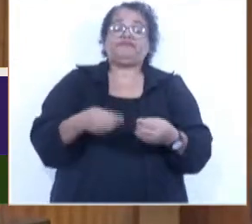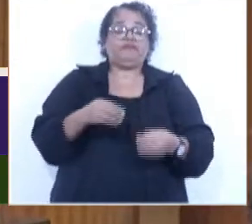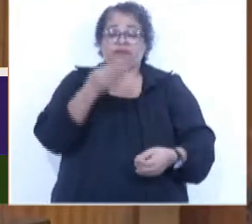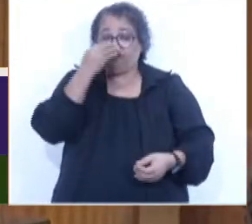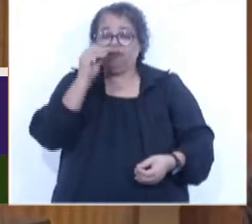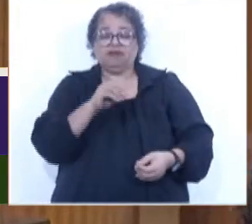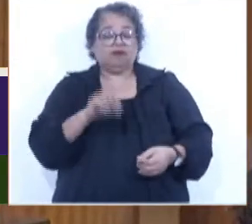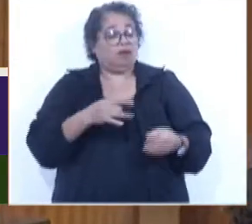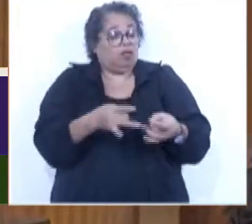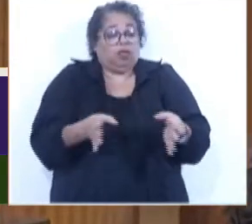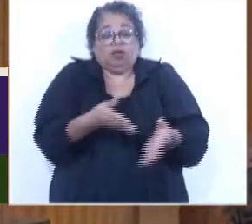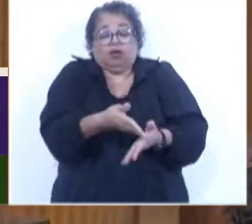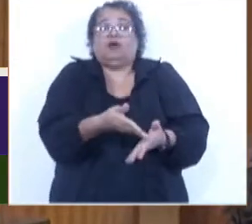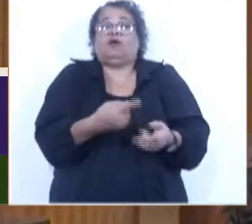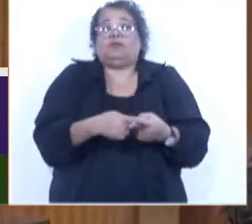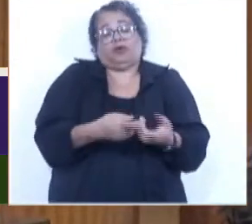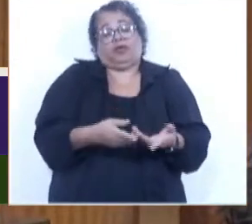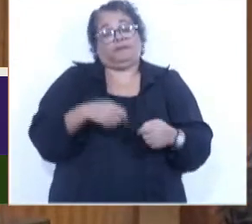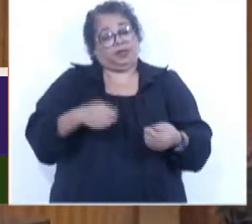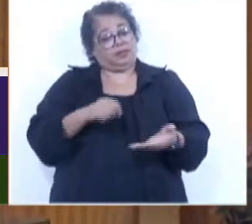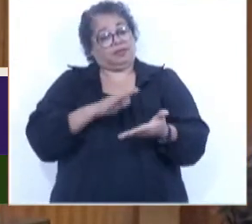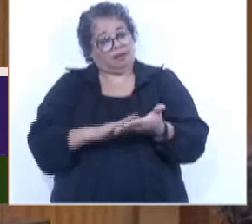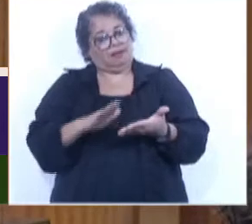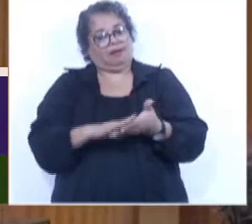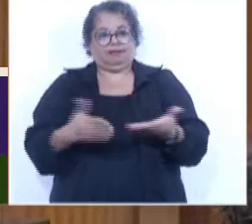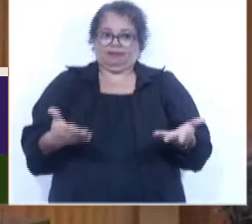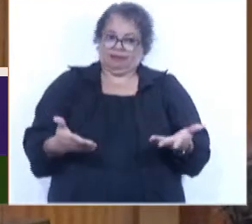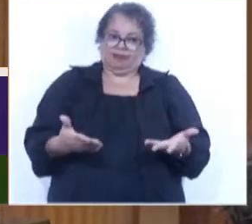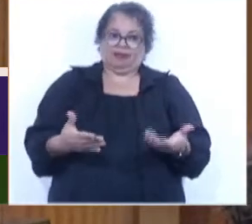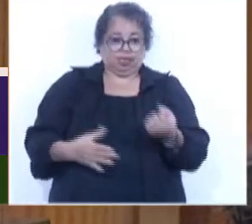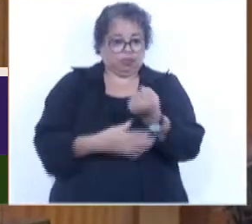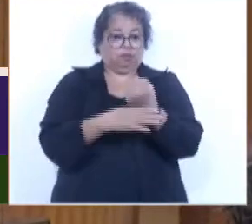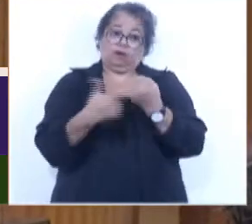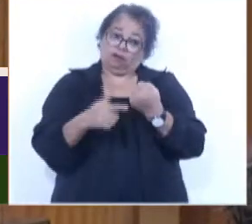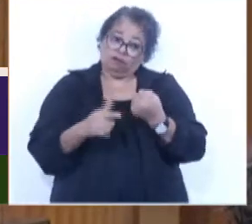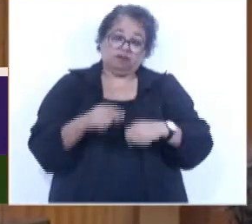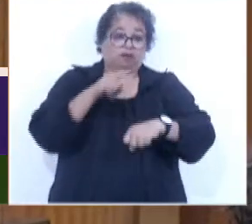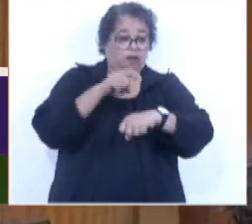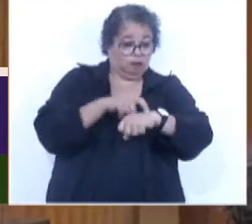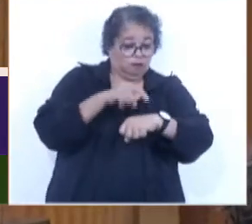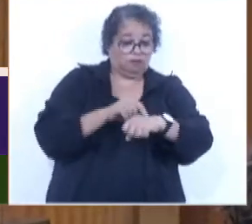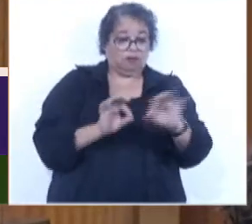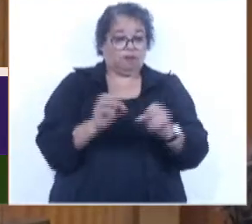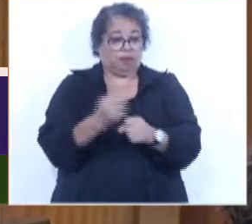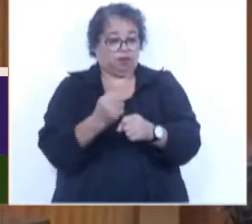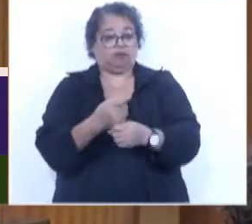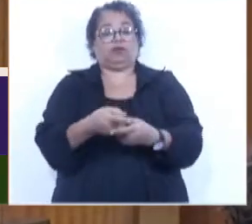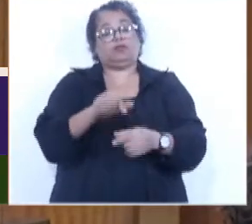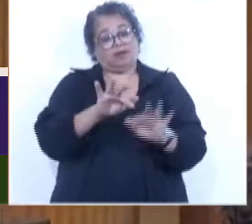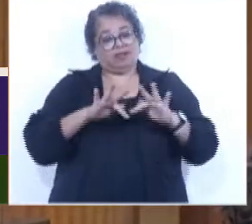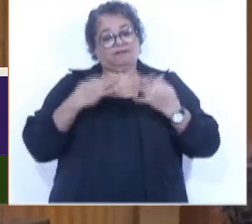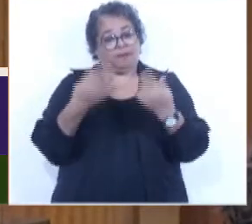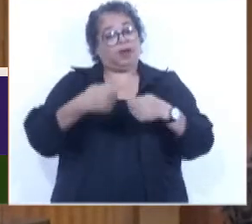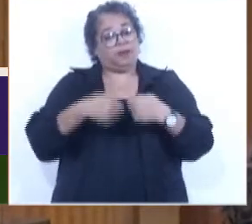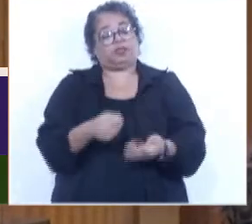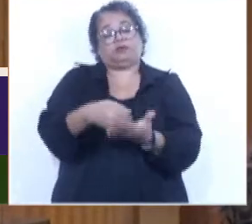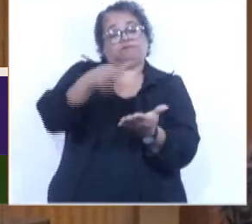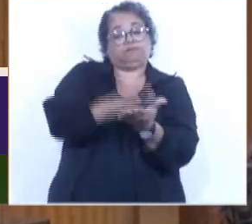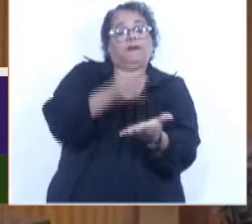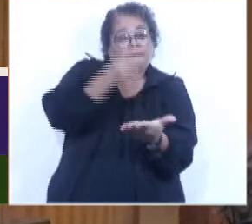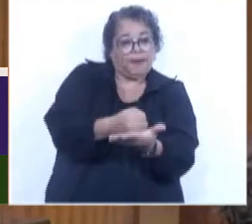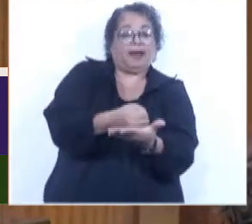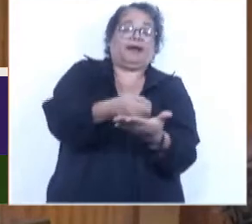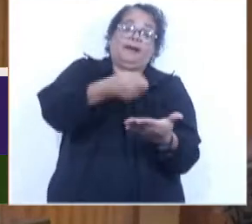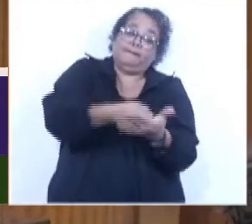porque geram economia de custo e tempo para obra que essas famílias sejam indenizadas e que a justiça